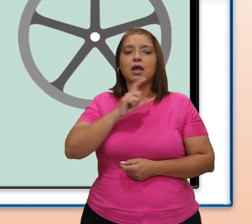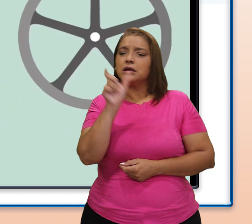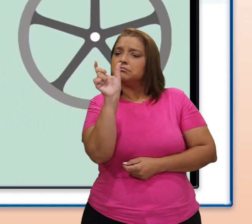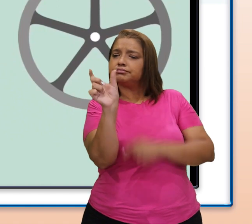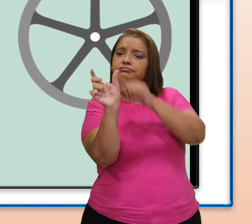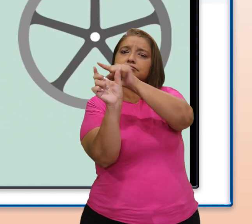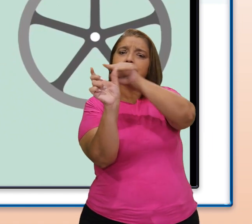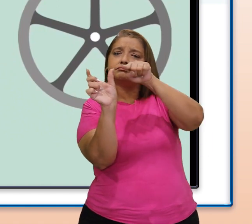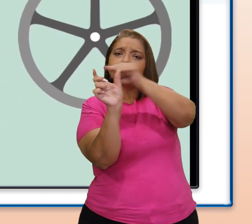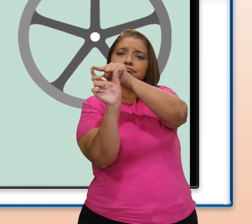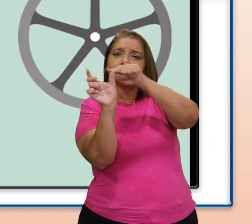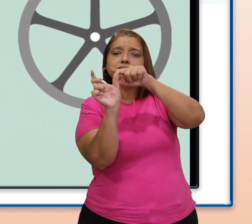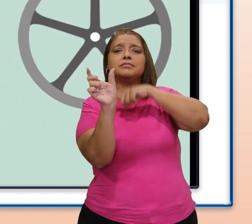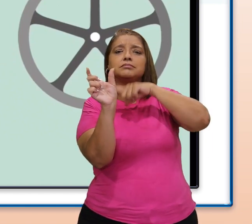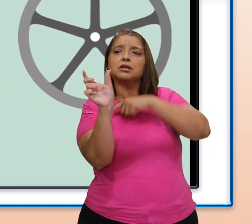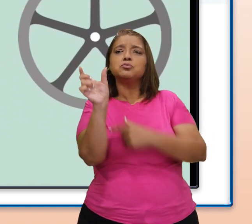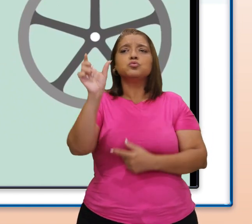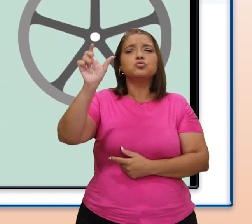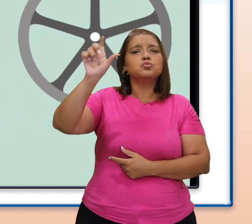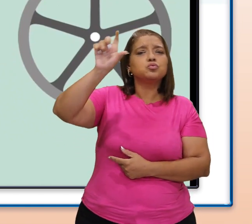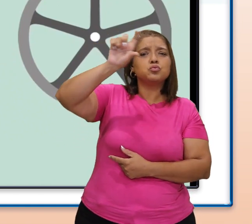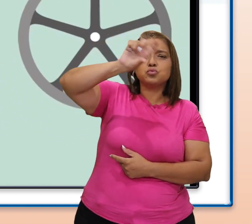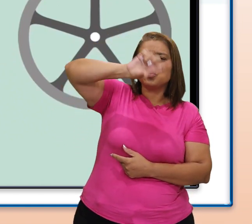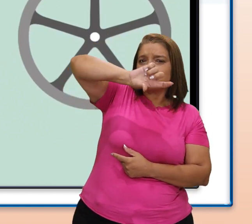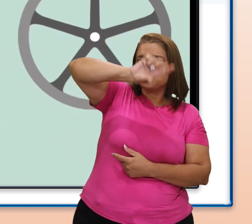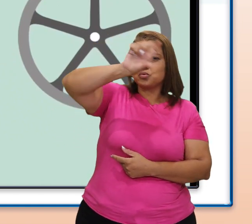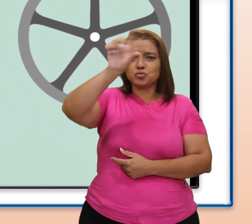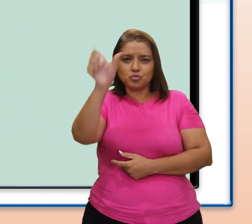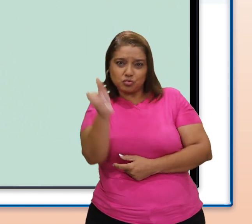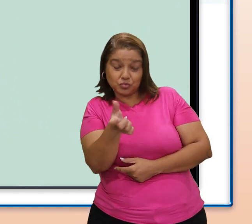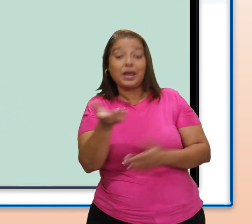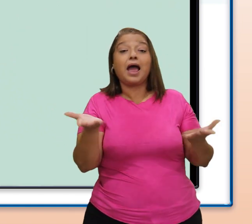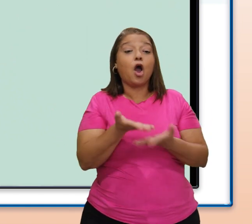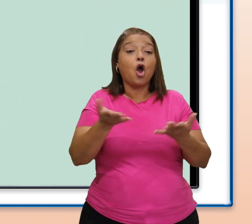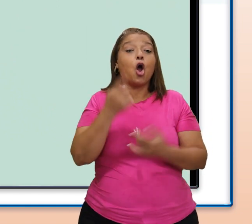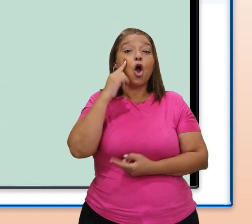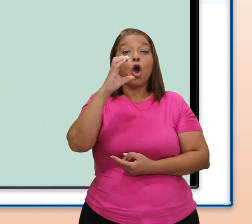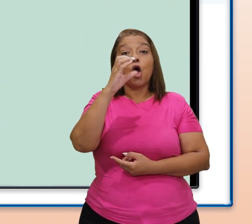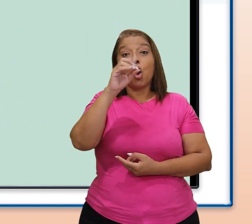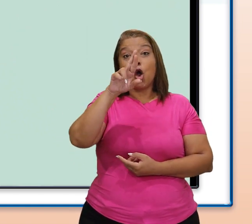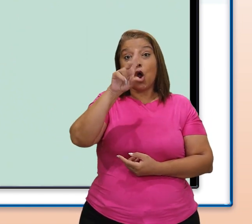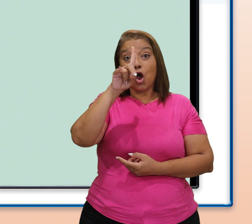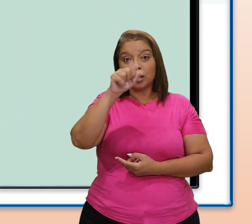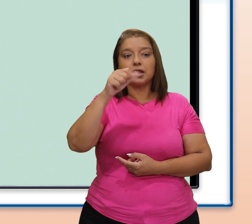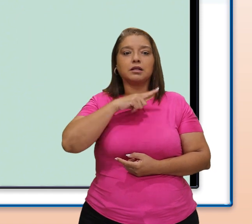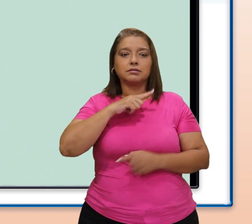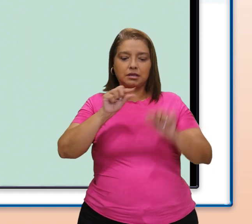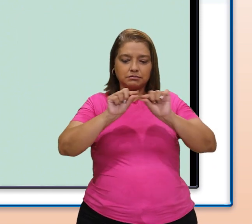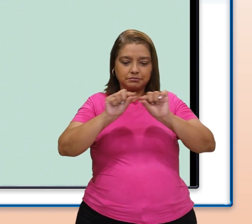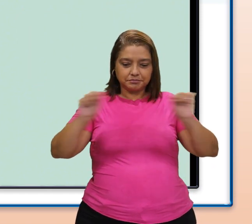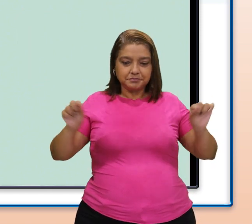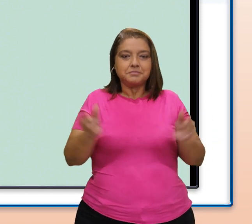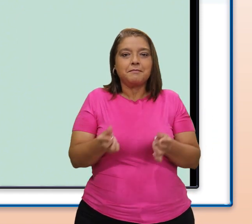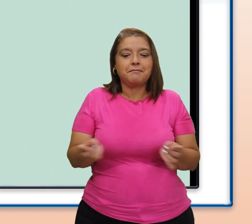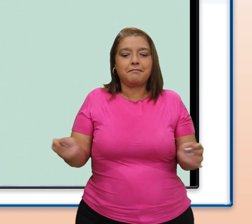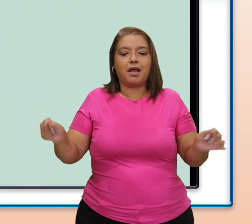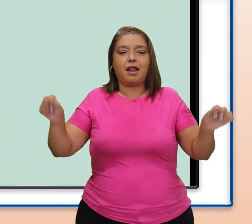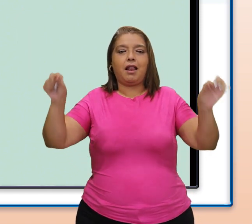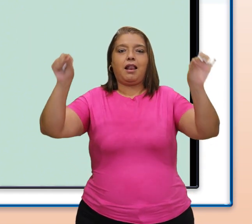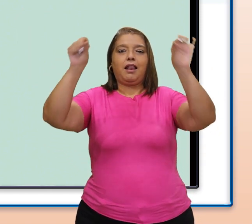ponto qualquer da circunferência. A corda é um segmento de reta que liga dois pontos